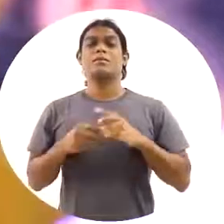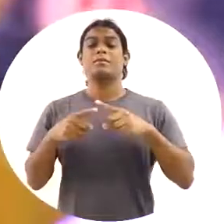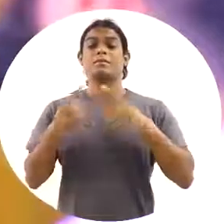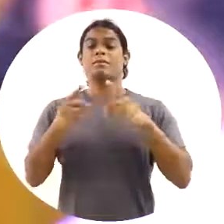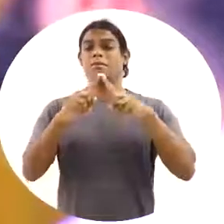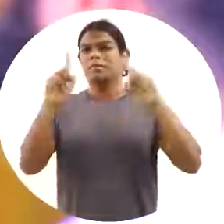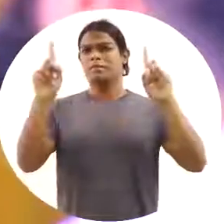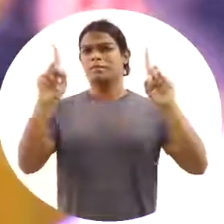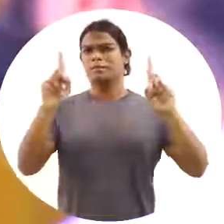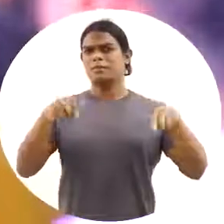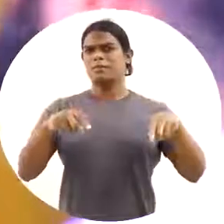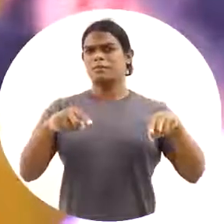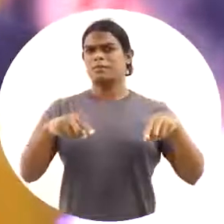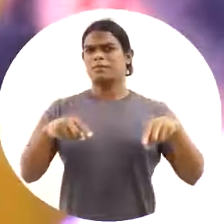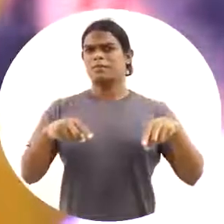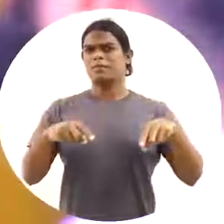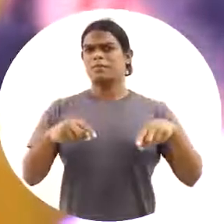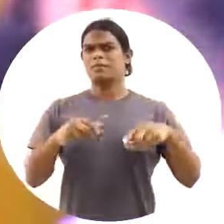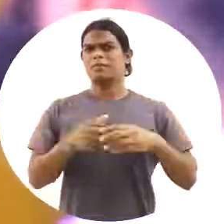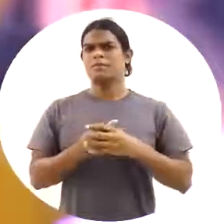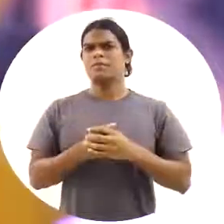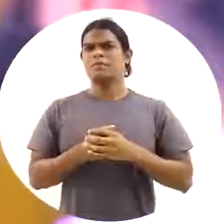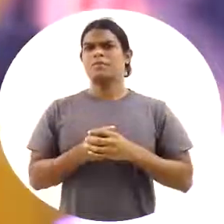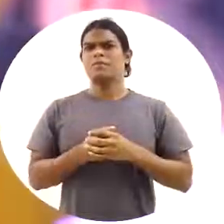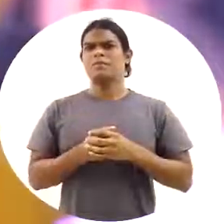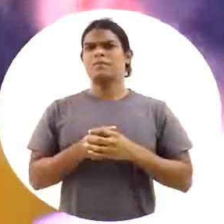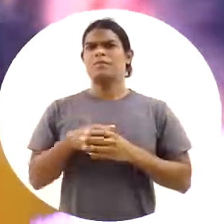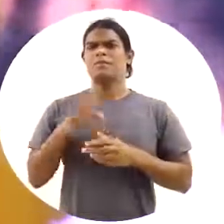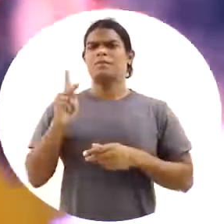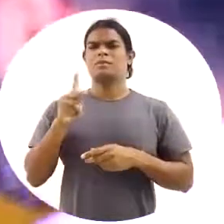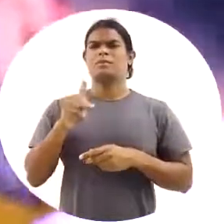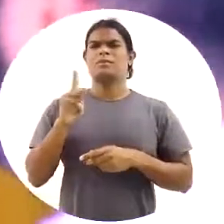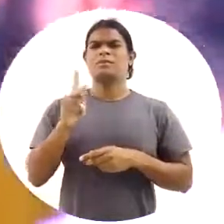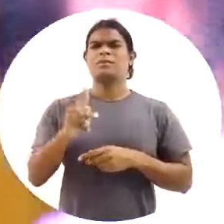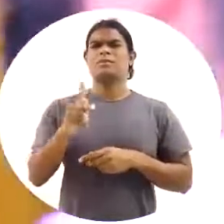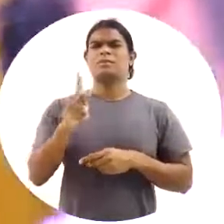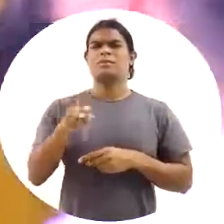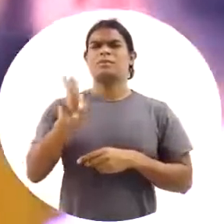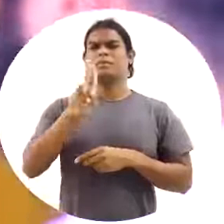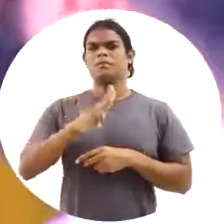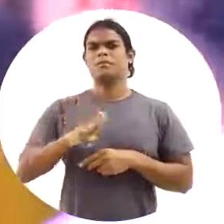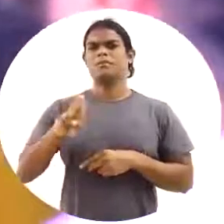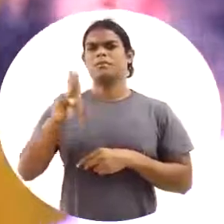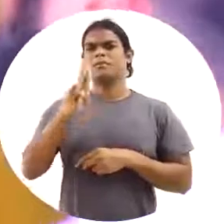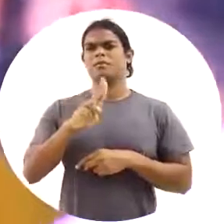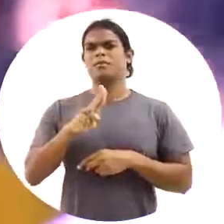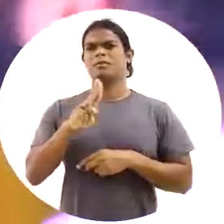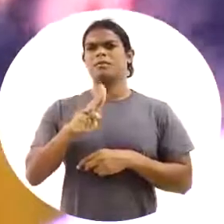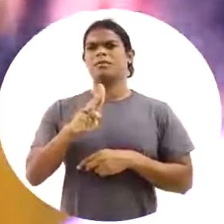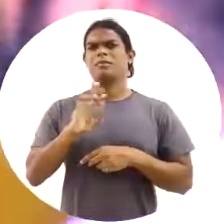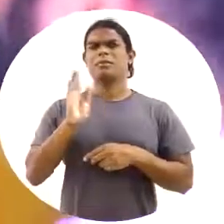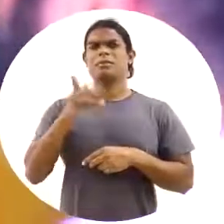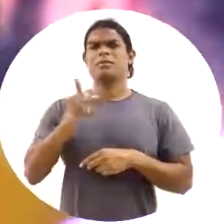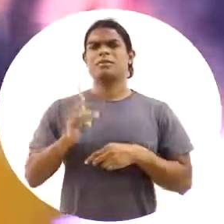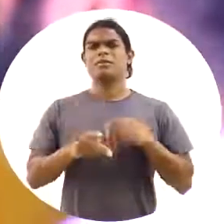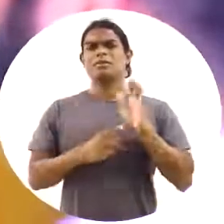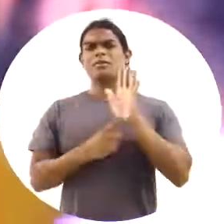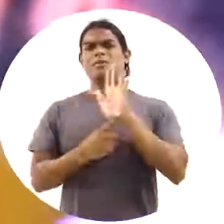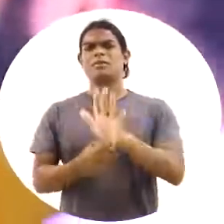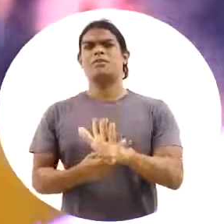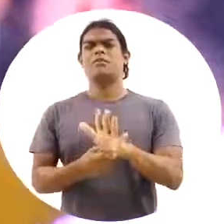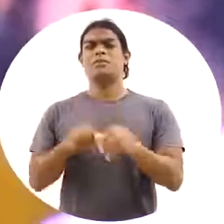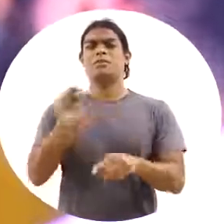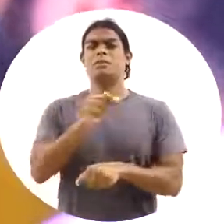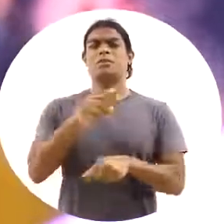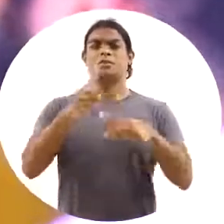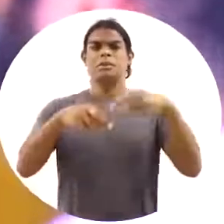tem projeto que você conhece o trabalho de Luiz Barragão, mexicano, a gente sempre mostra, olha isso aqui, luz e cor, dentro de